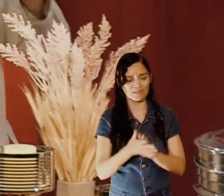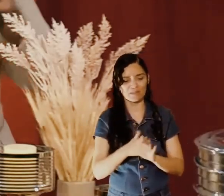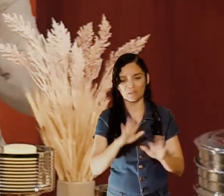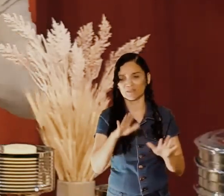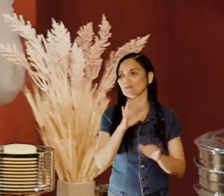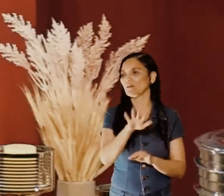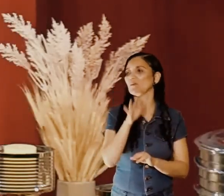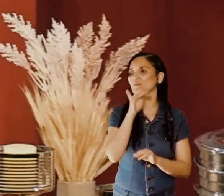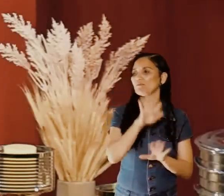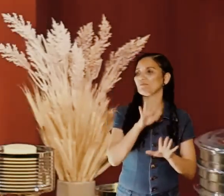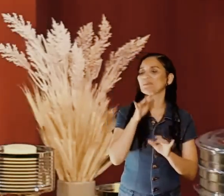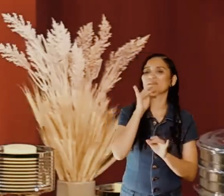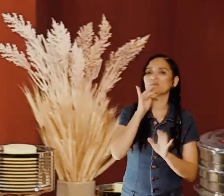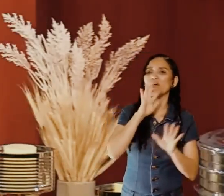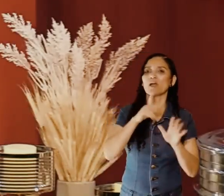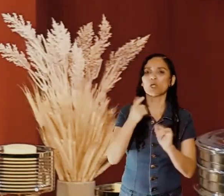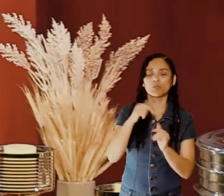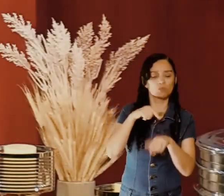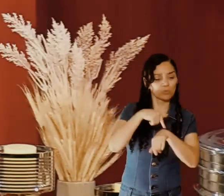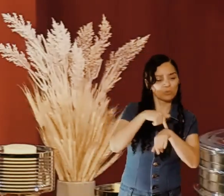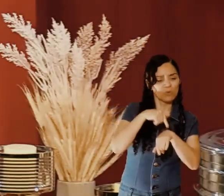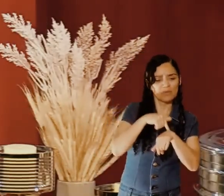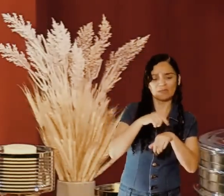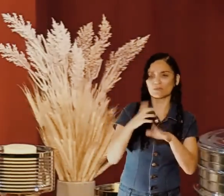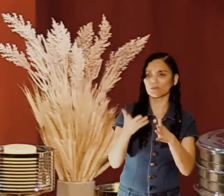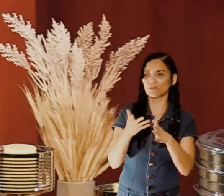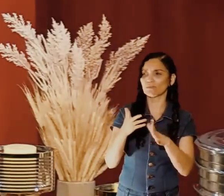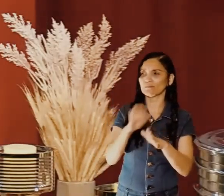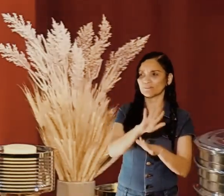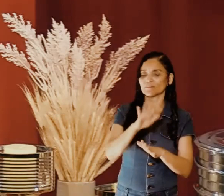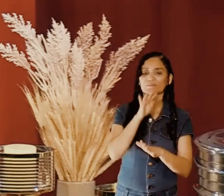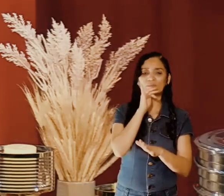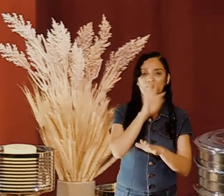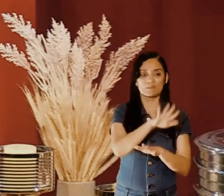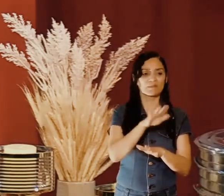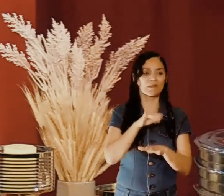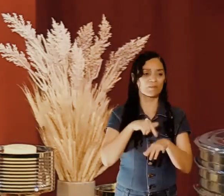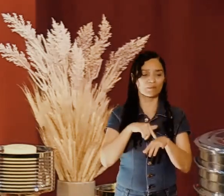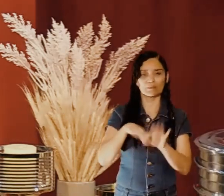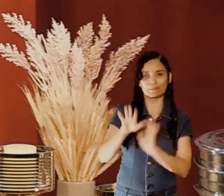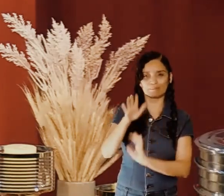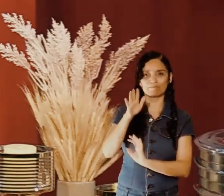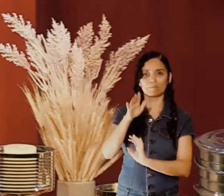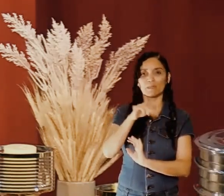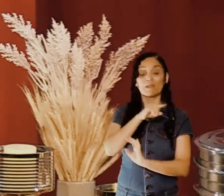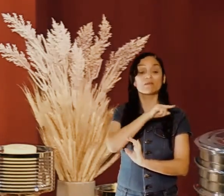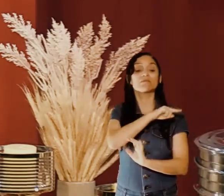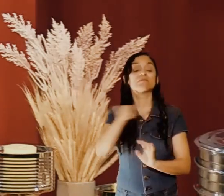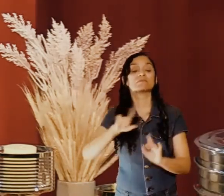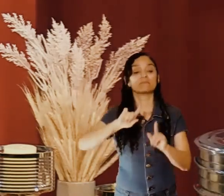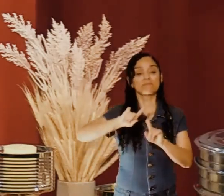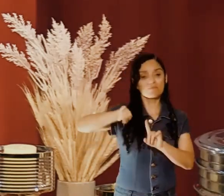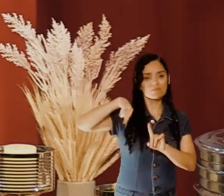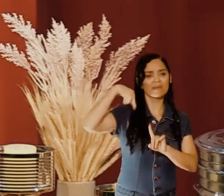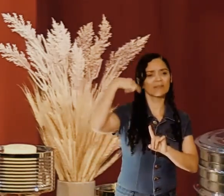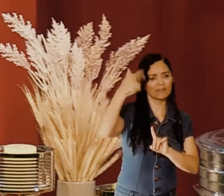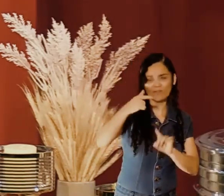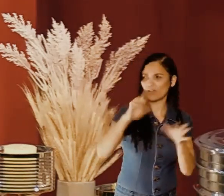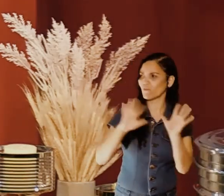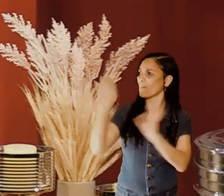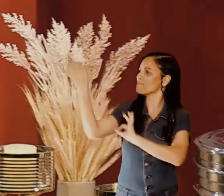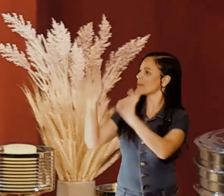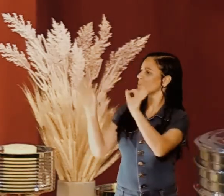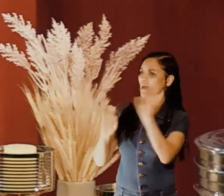tudo lindo, e saiu com cartazes, e nós vamos fazer. Semana que vem, né, pastor Lucas? A IBD vai sair com cartazes aí fora, e não é errado fazer